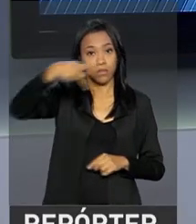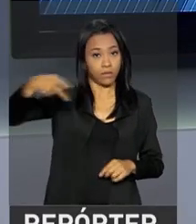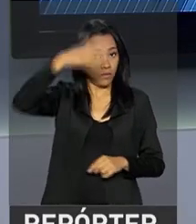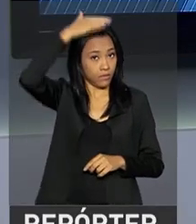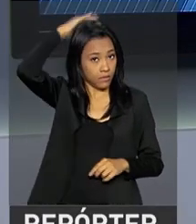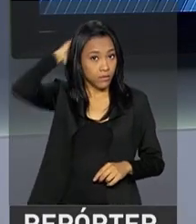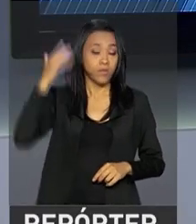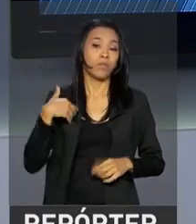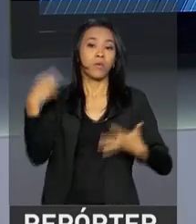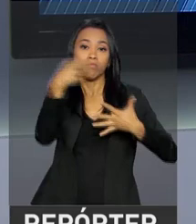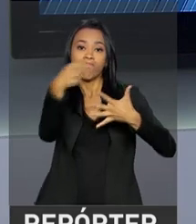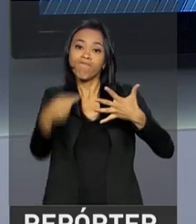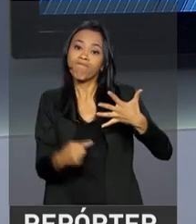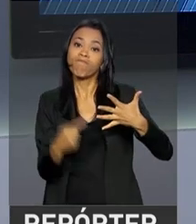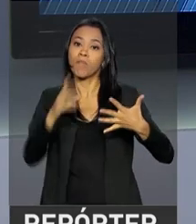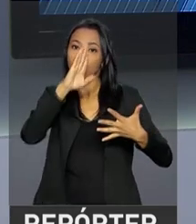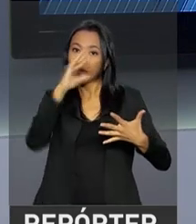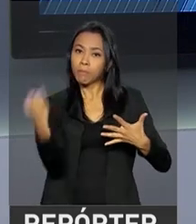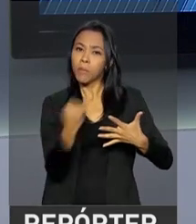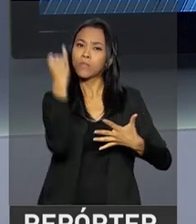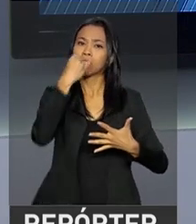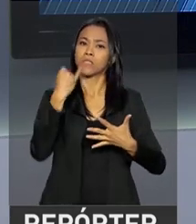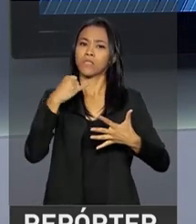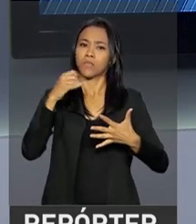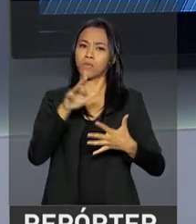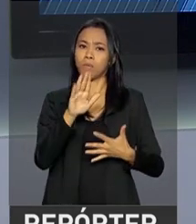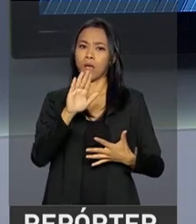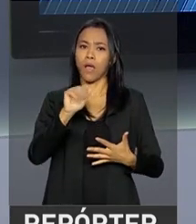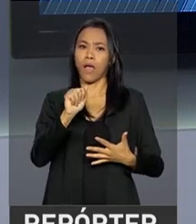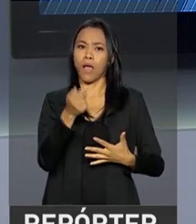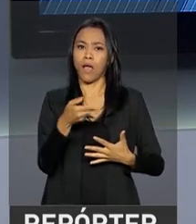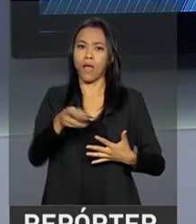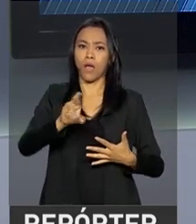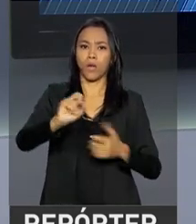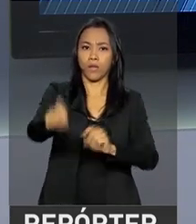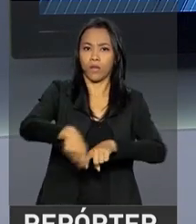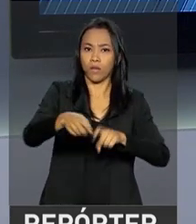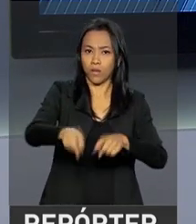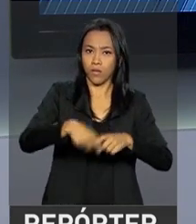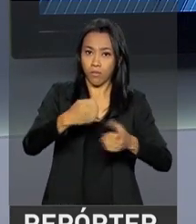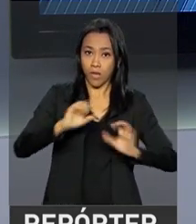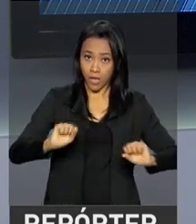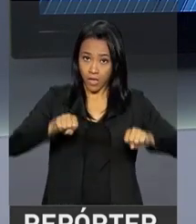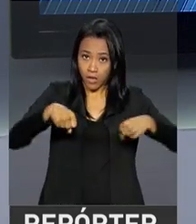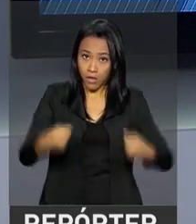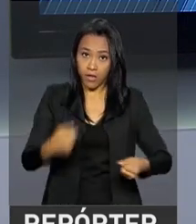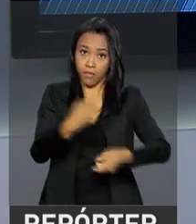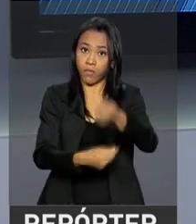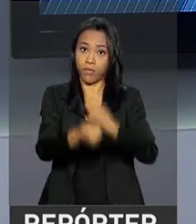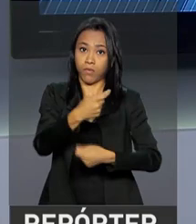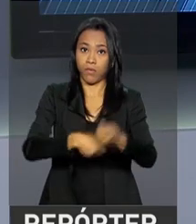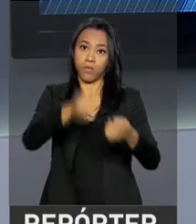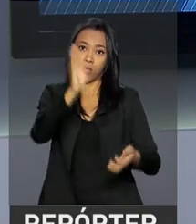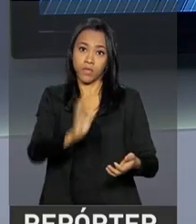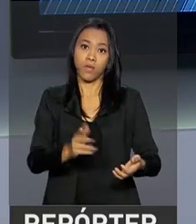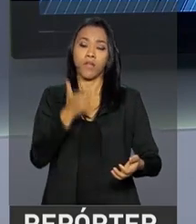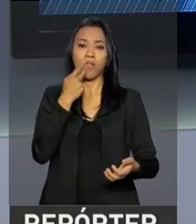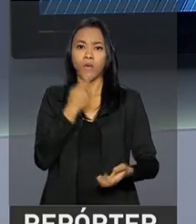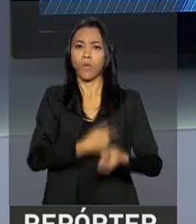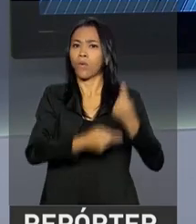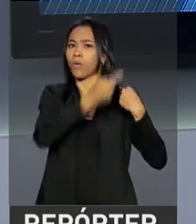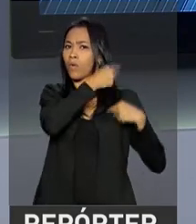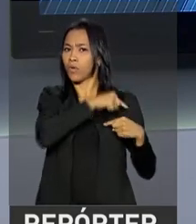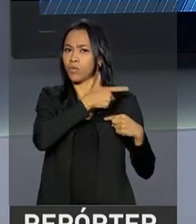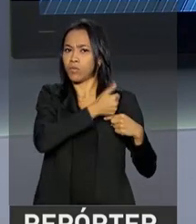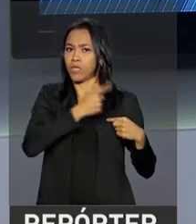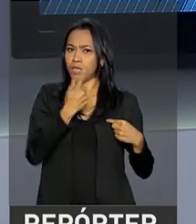Temer destacou o papel do agronegócio na recuperação econômica do Brasil. Ele ressaltou a safra recorde de 2017 e